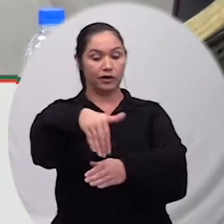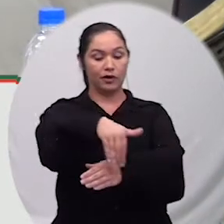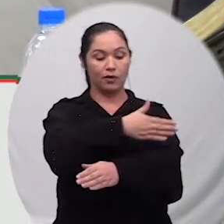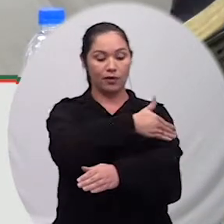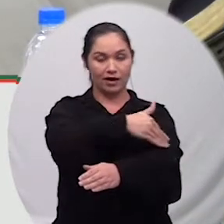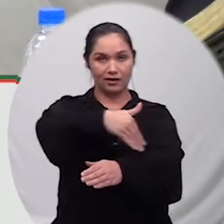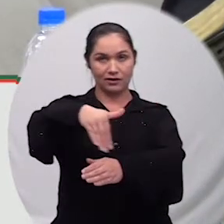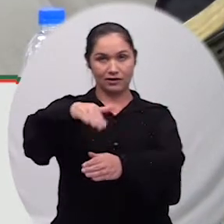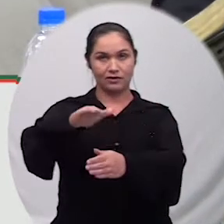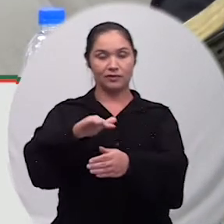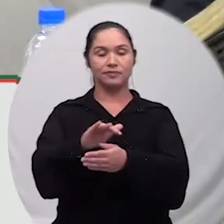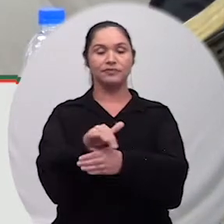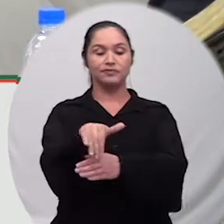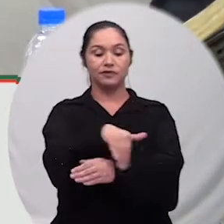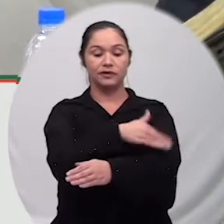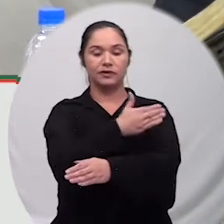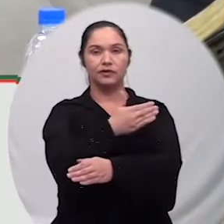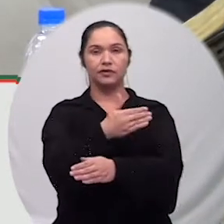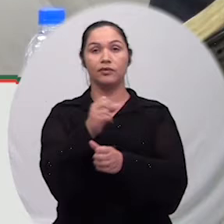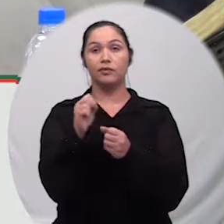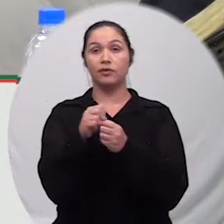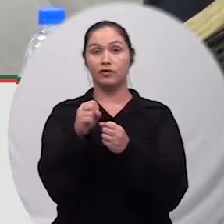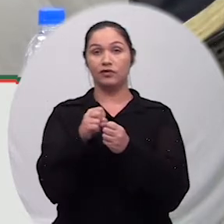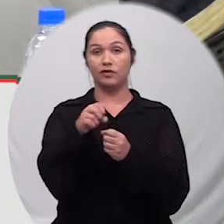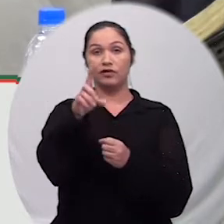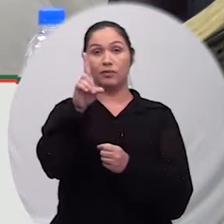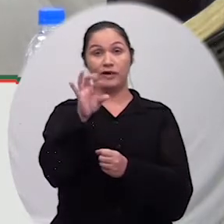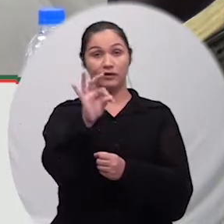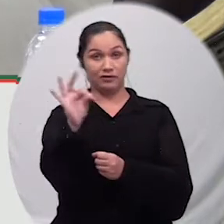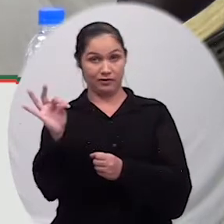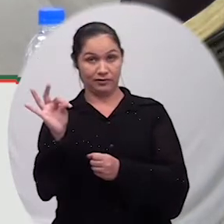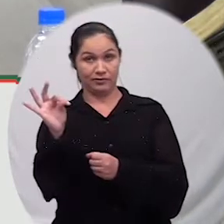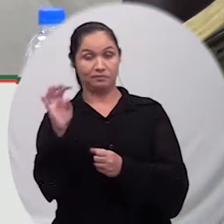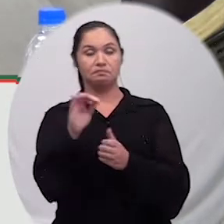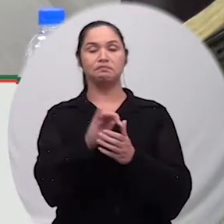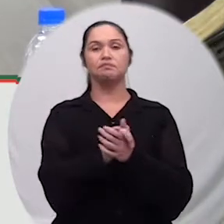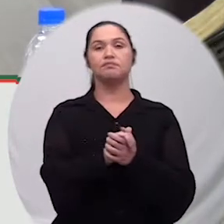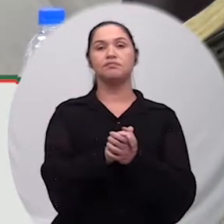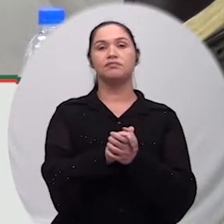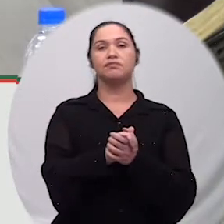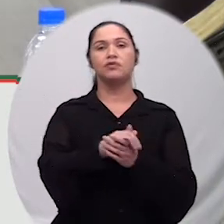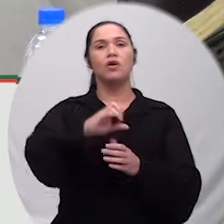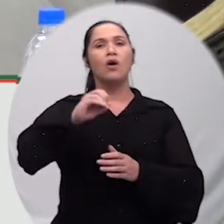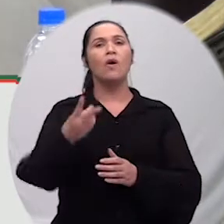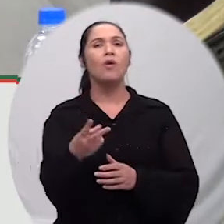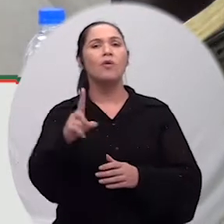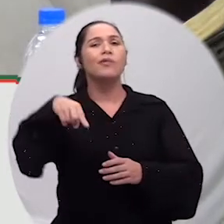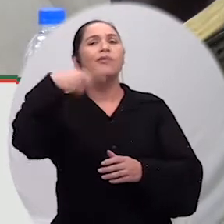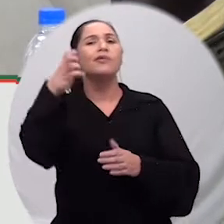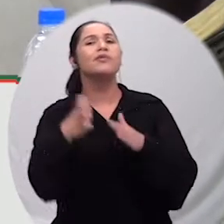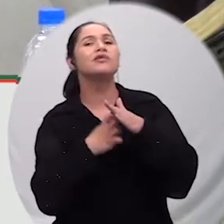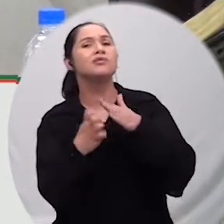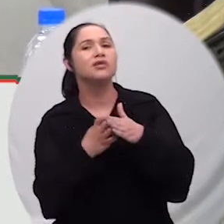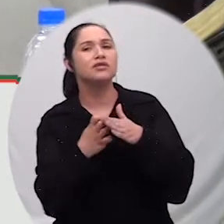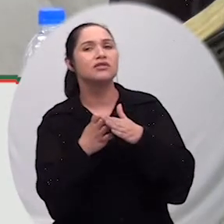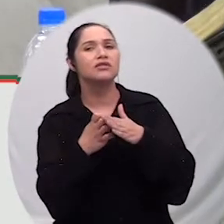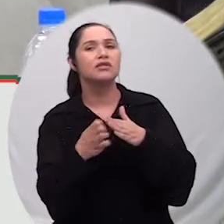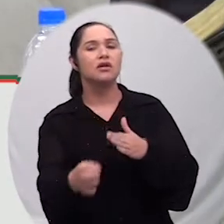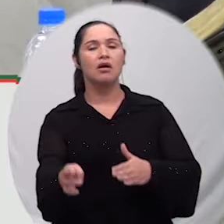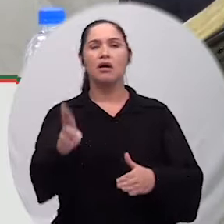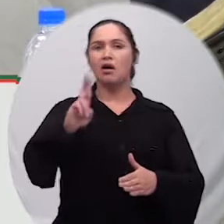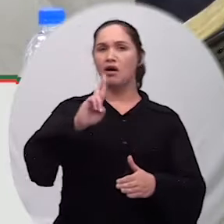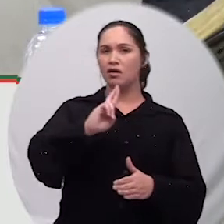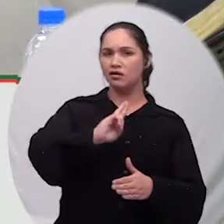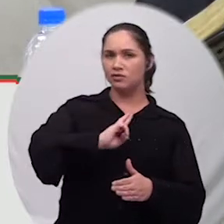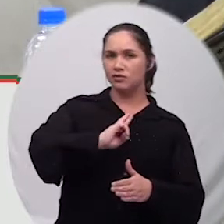Criciúma e é feito pela Diretoria de Trânsito e Transporte, DTT, ou por empresa terceirizada? Se for realizado